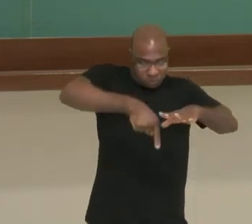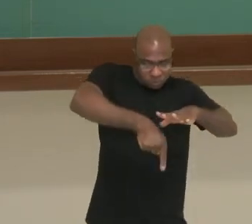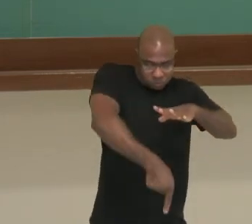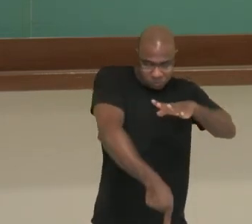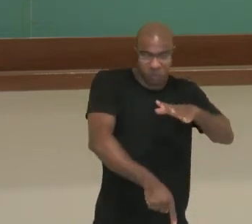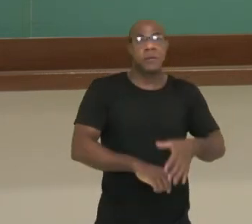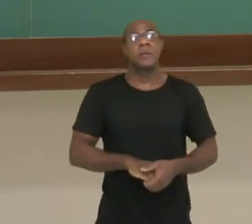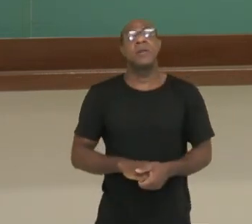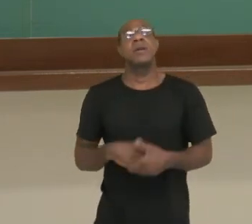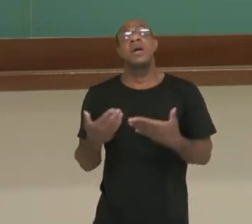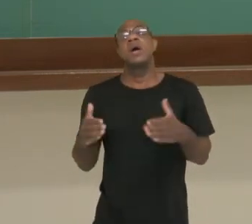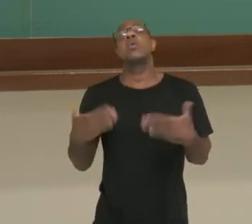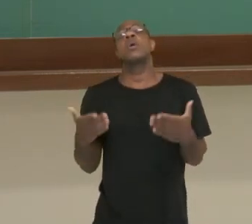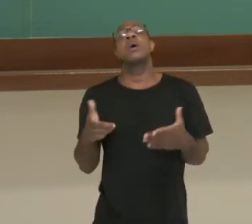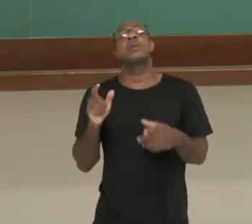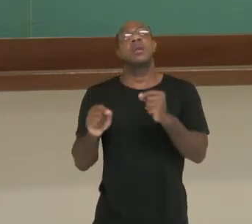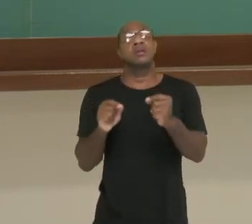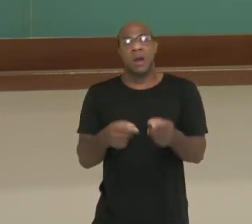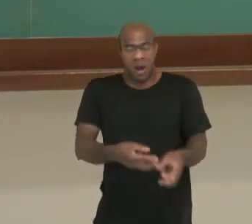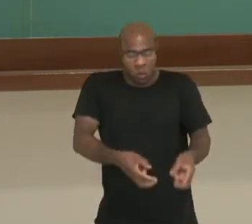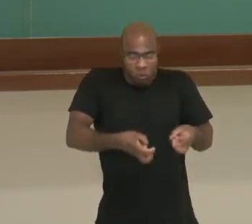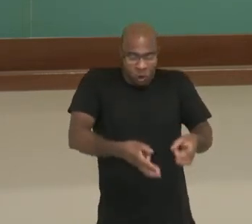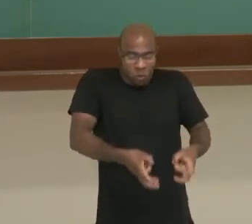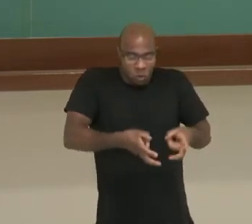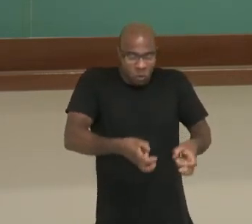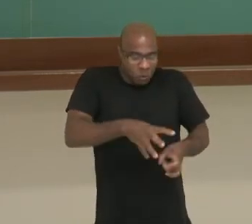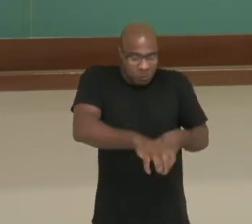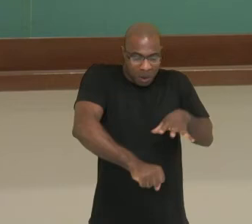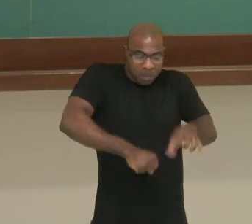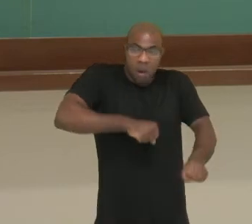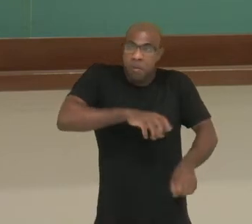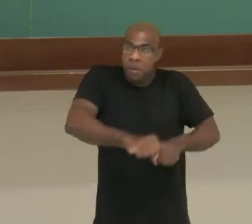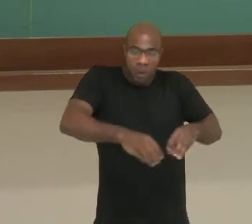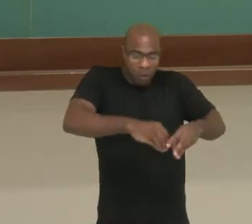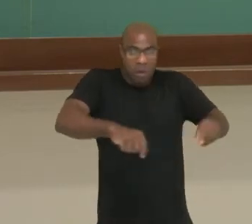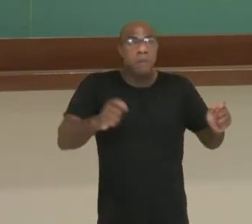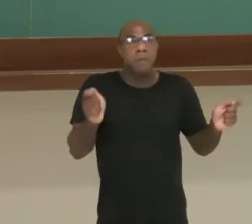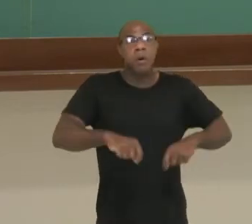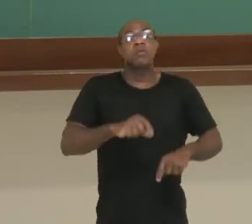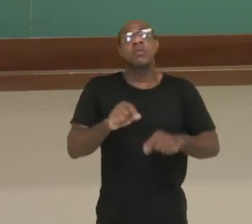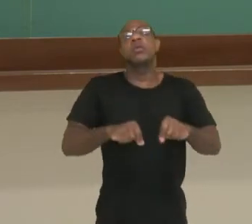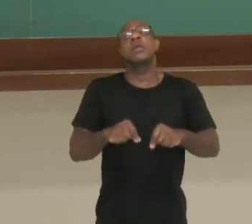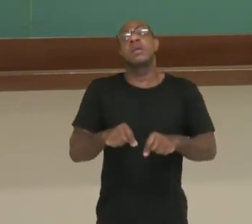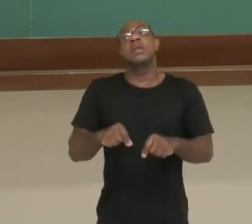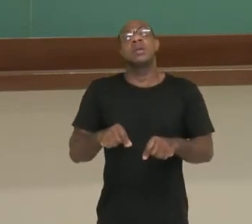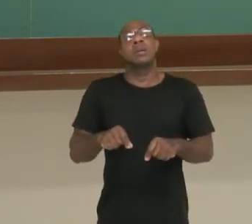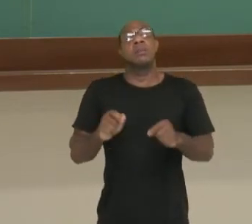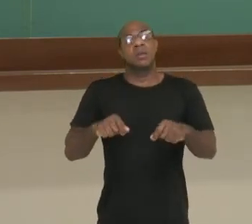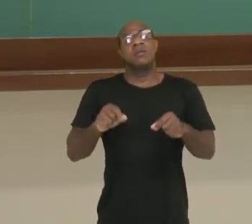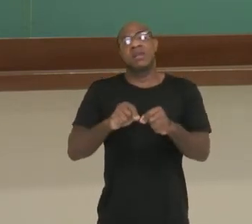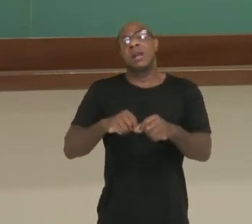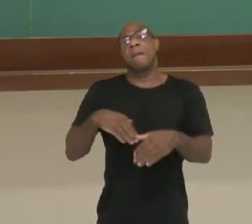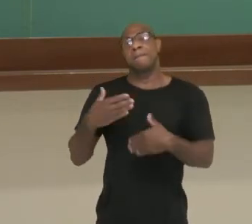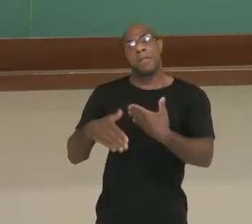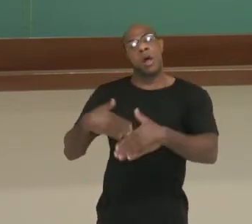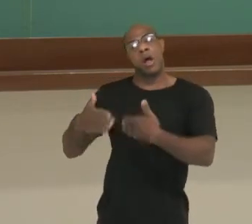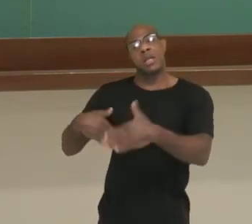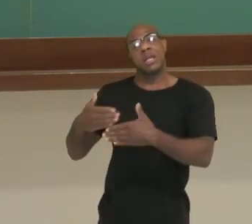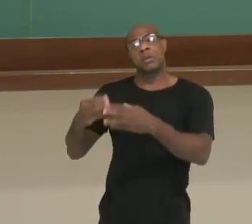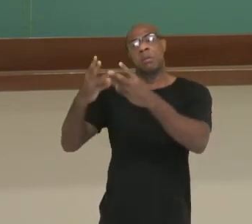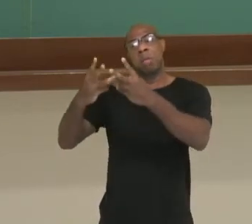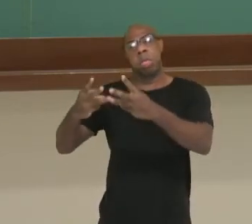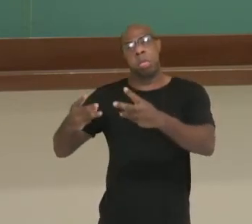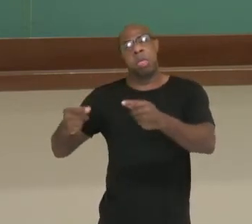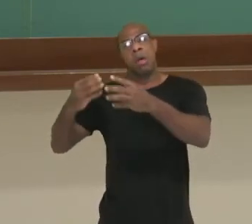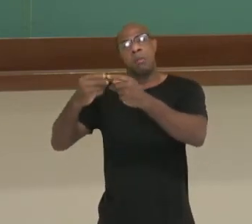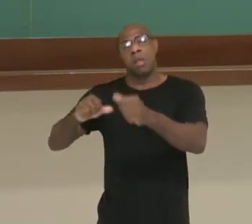jazidas, que quando ele é explorado, ele é extraído do solo, ele já pode ser submetido a alguns processos de purificação e